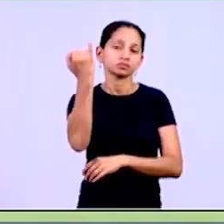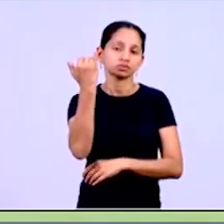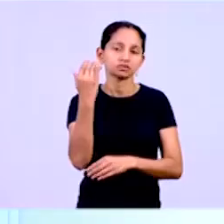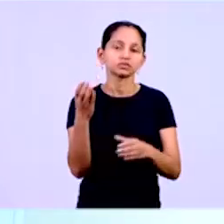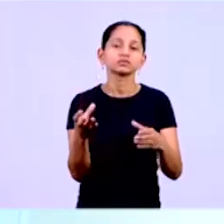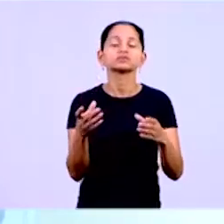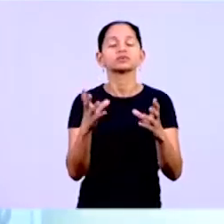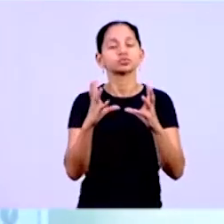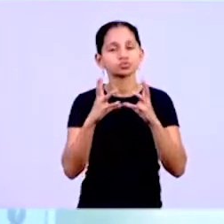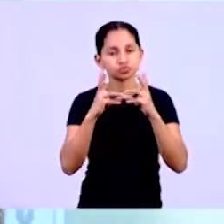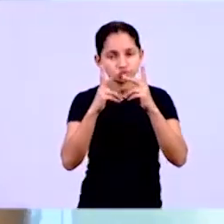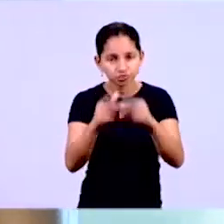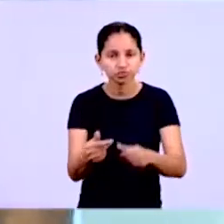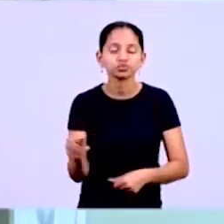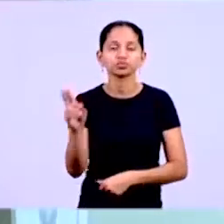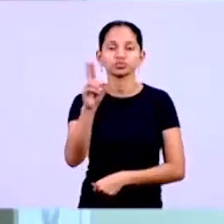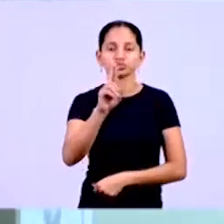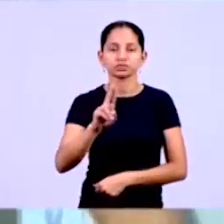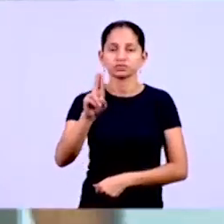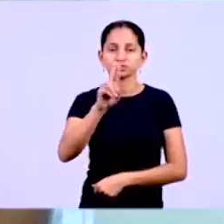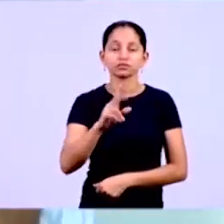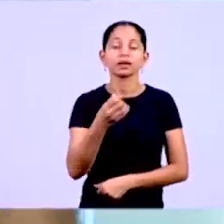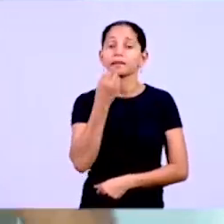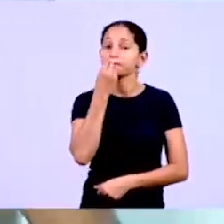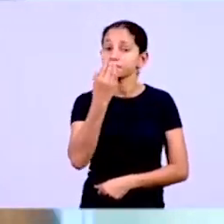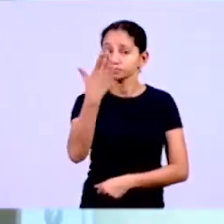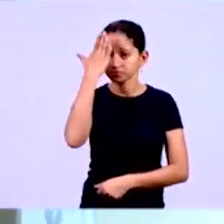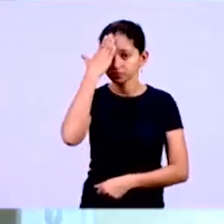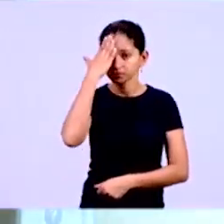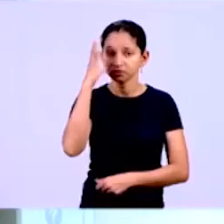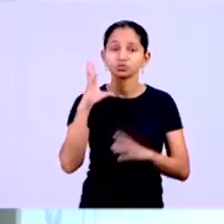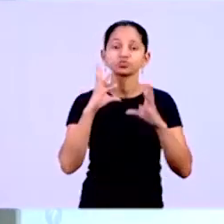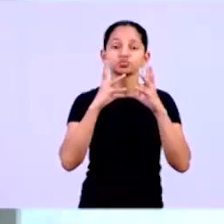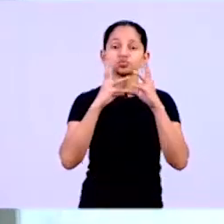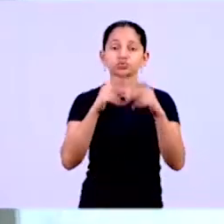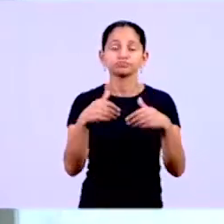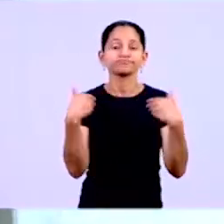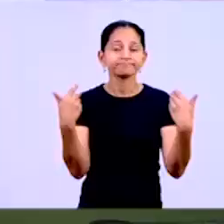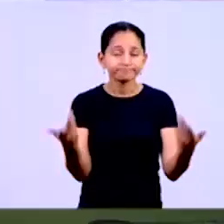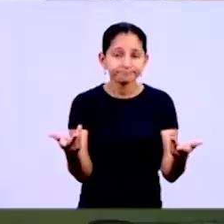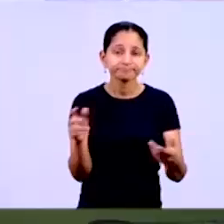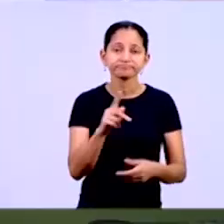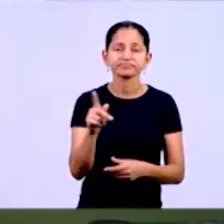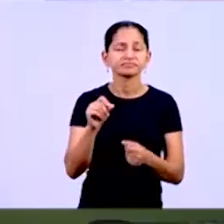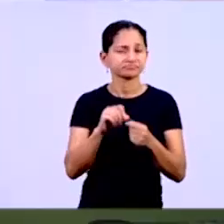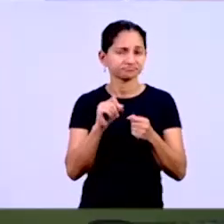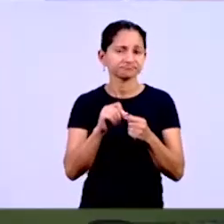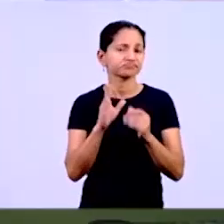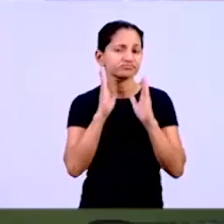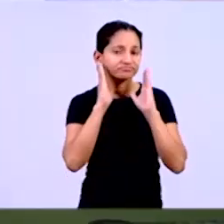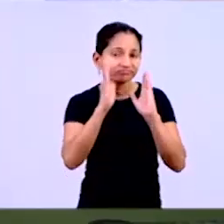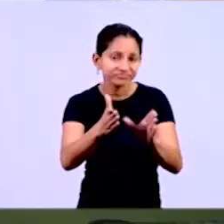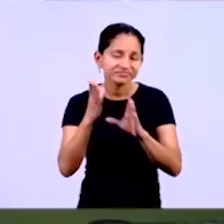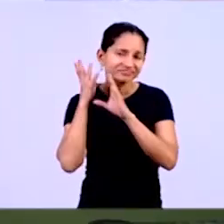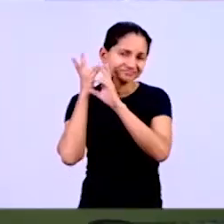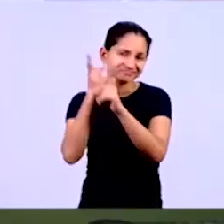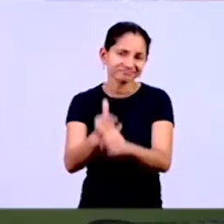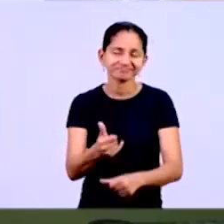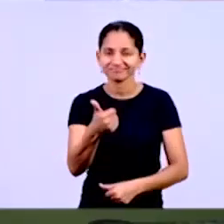estão rodando em cima do TCP/IP. É bom a gente saber isso aí. Bem, professor, acho que a gente fez um mega de um resumo aí,